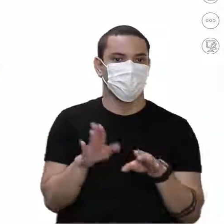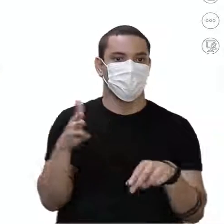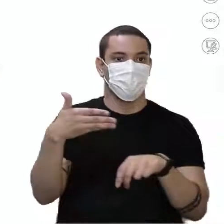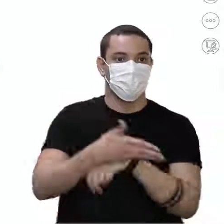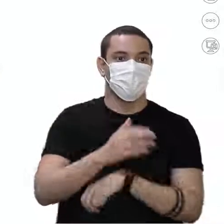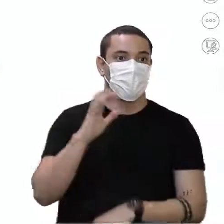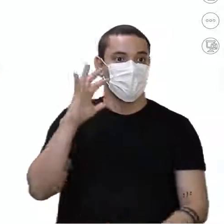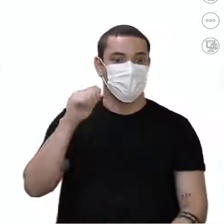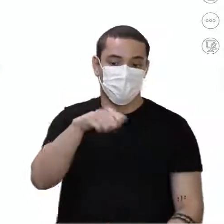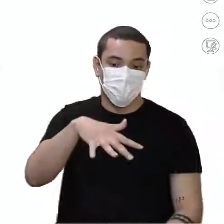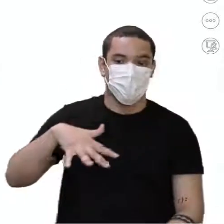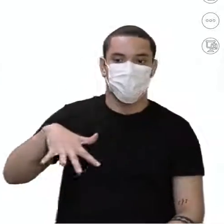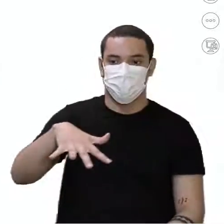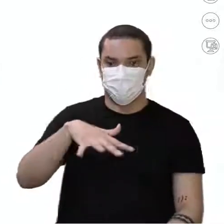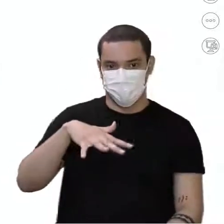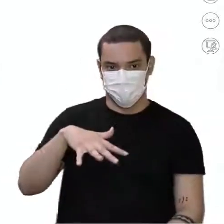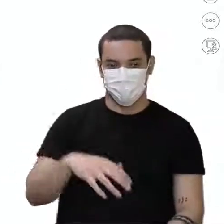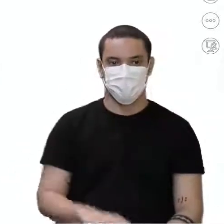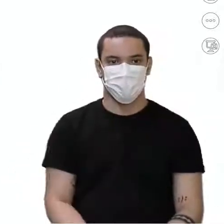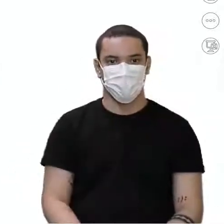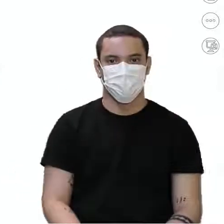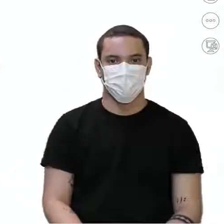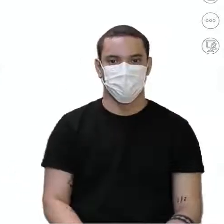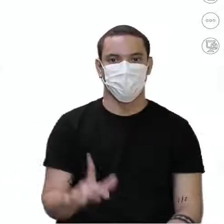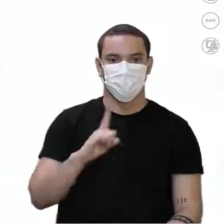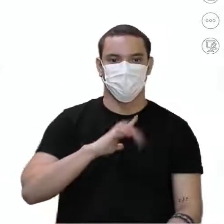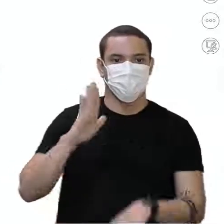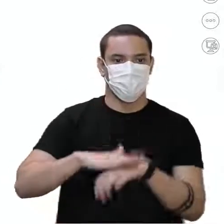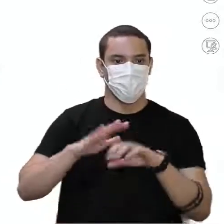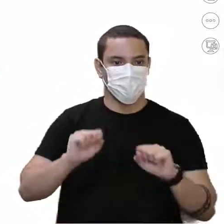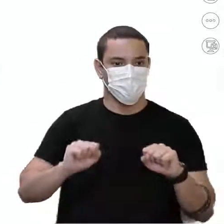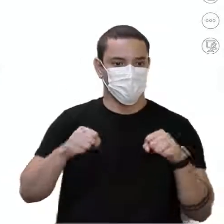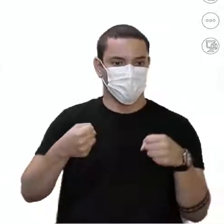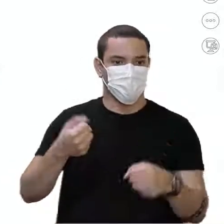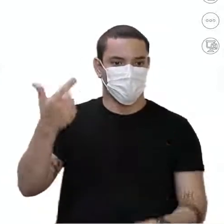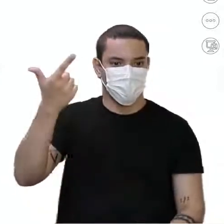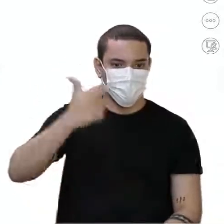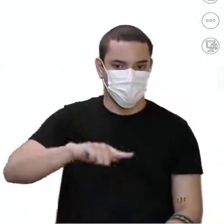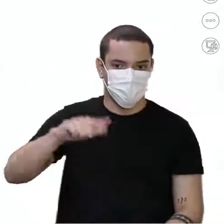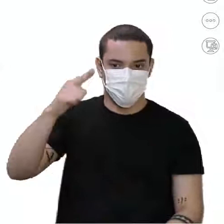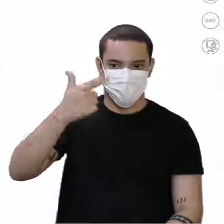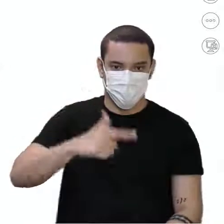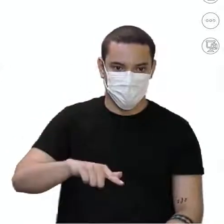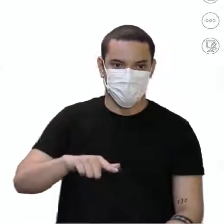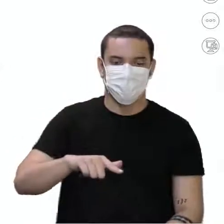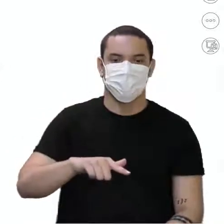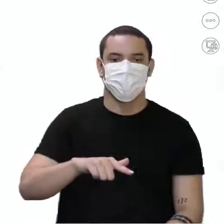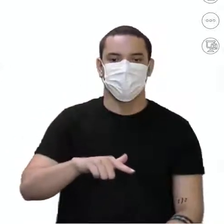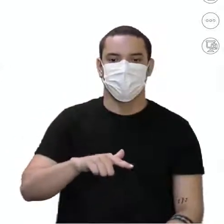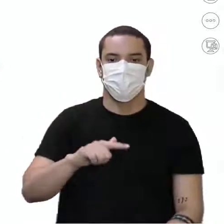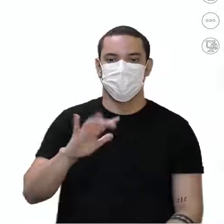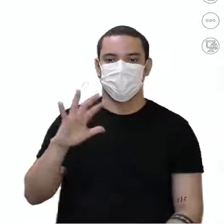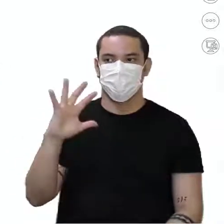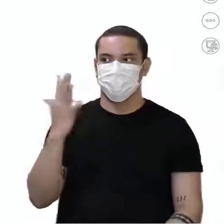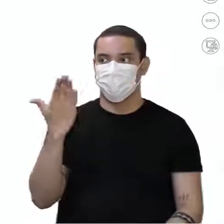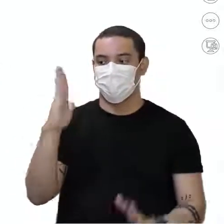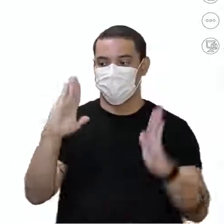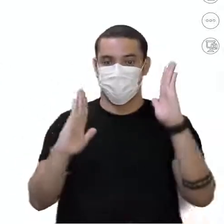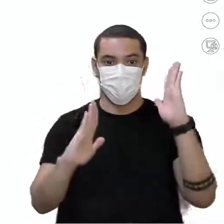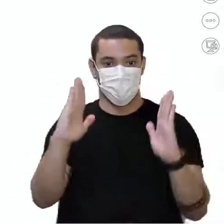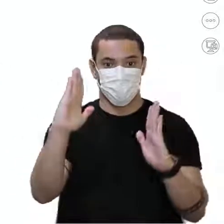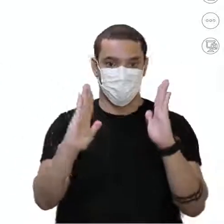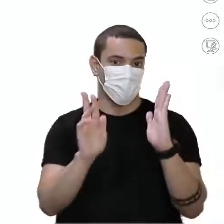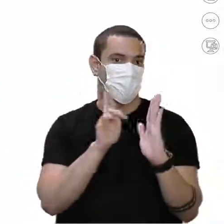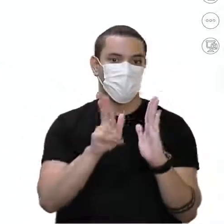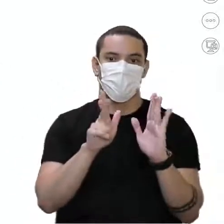situação aqui, certo? Aí, ó, nós temos ações repetidas que se repetem, ou seja, acontecem em um período